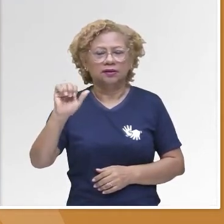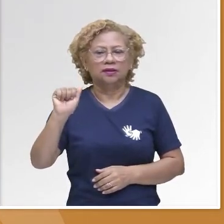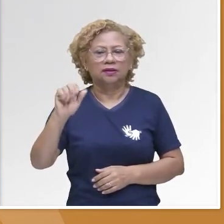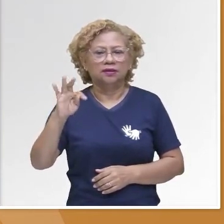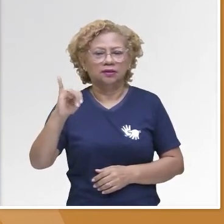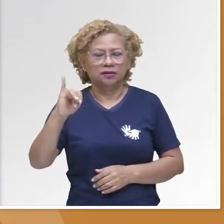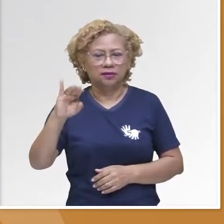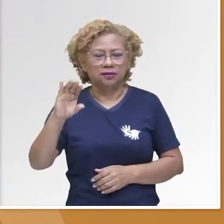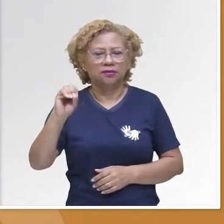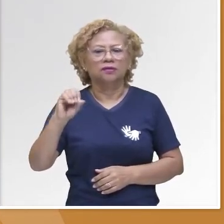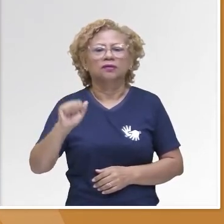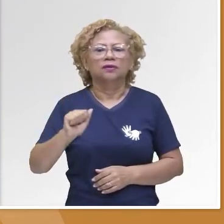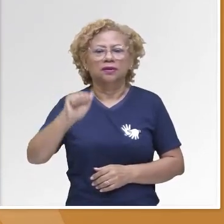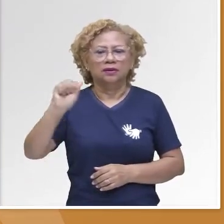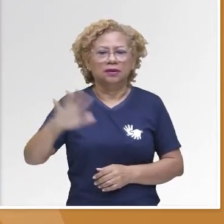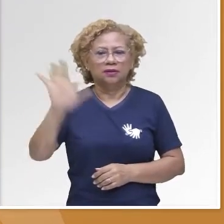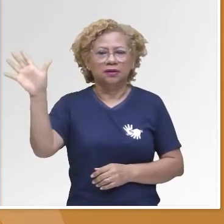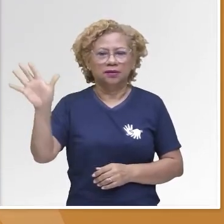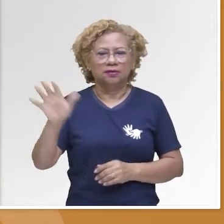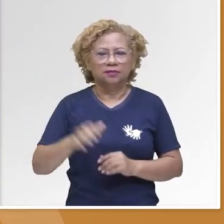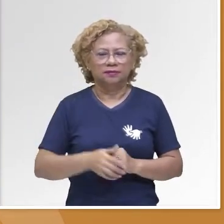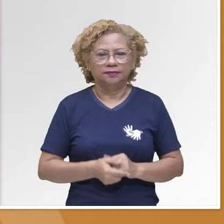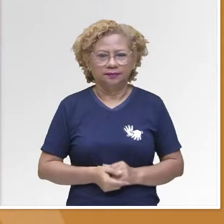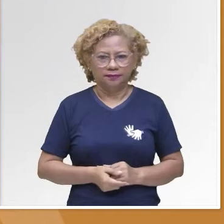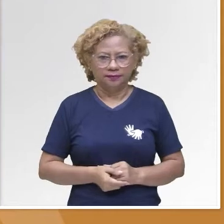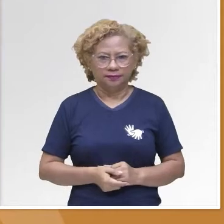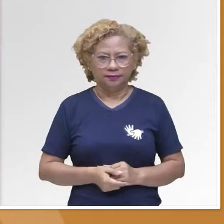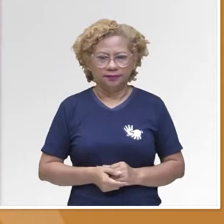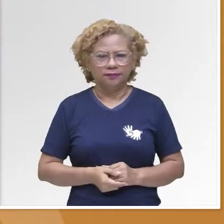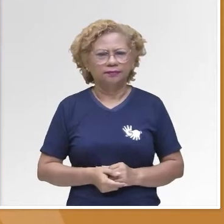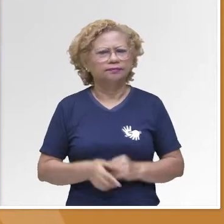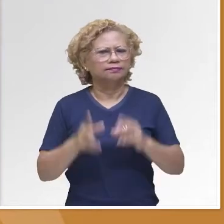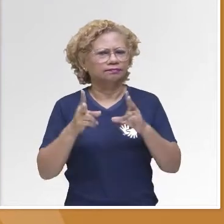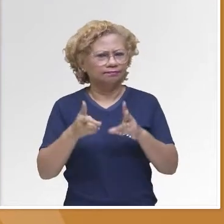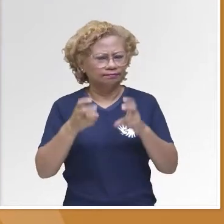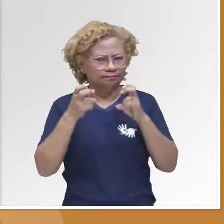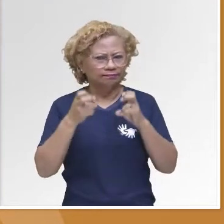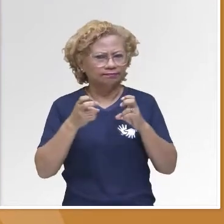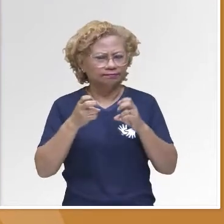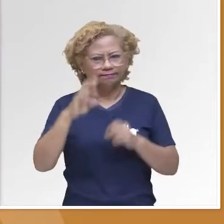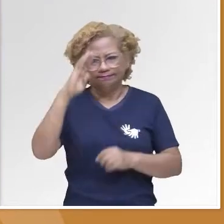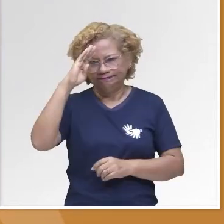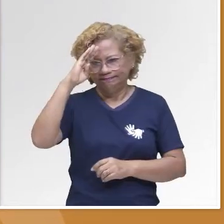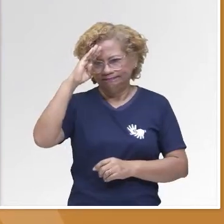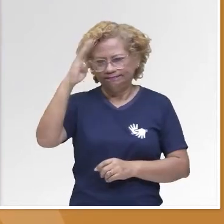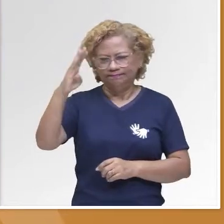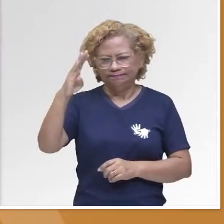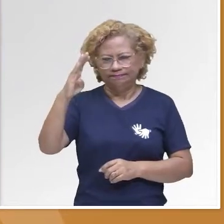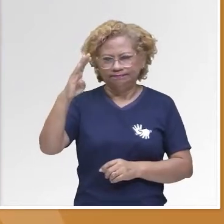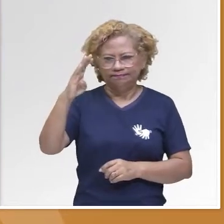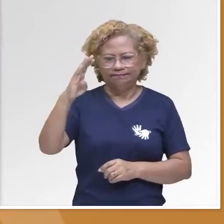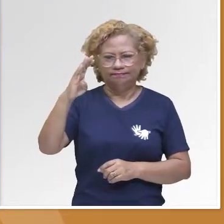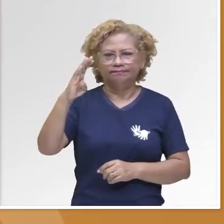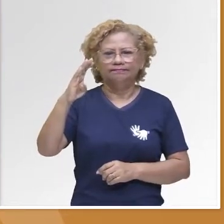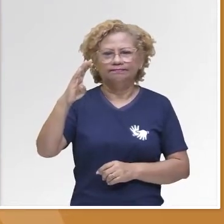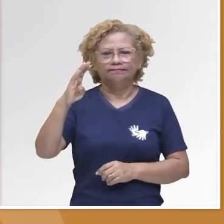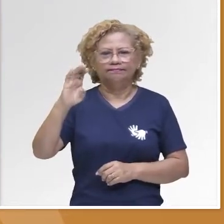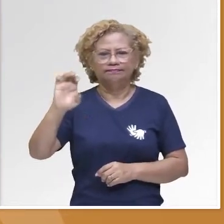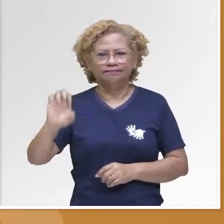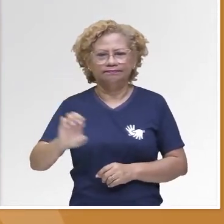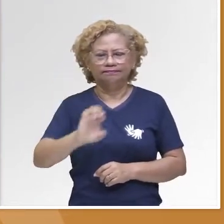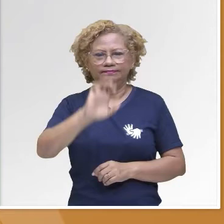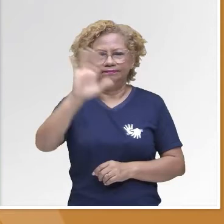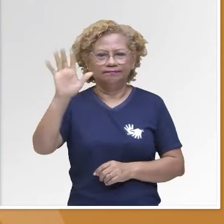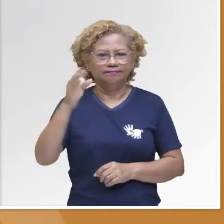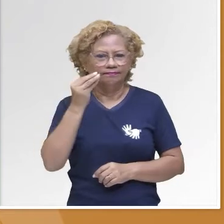Então, relembrando aí sobre essas principais áreas industriais da Europa, a gente vai então ao momento do nosso desafio